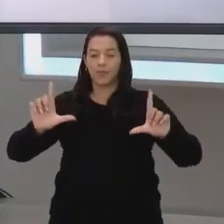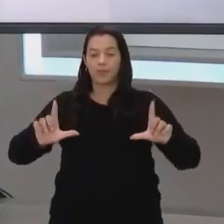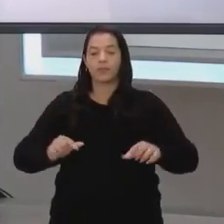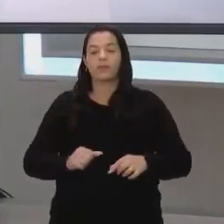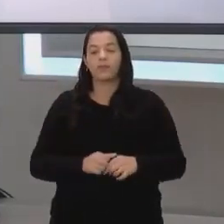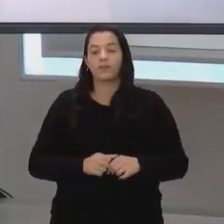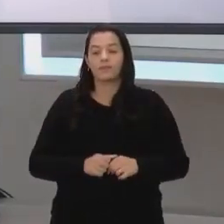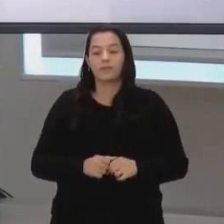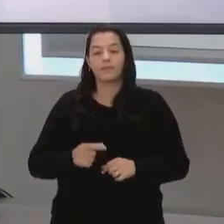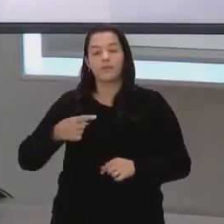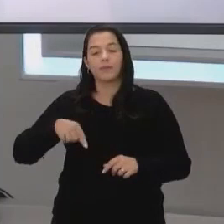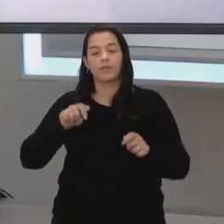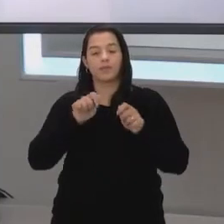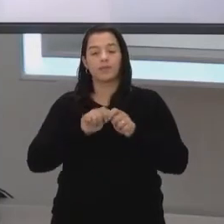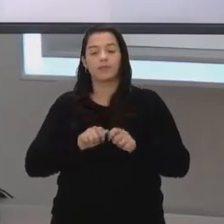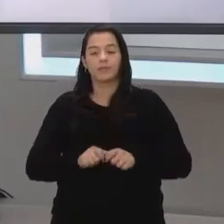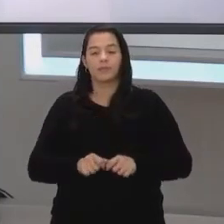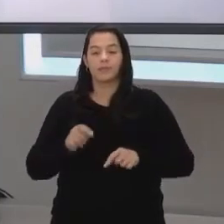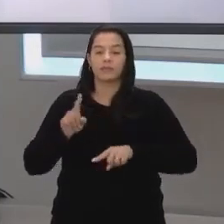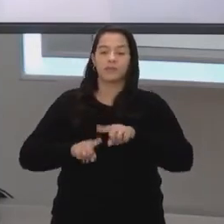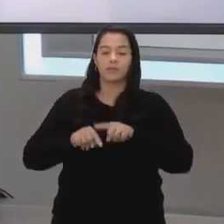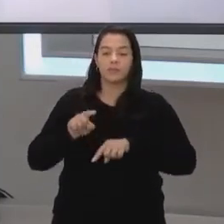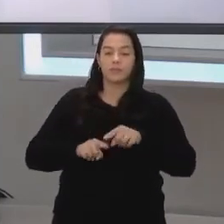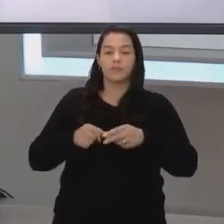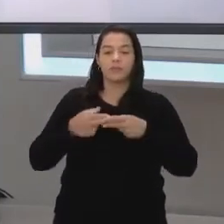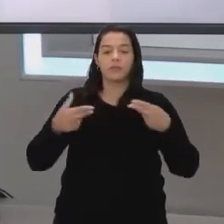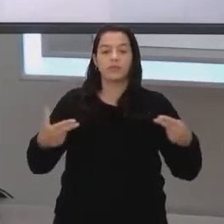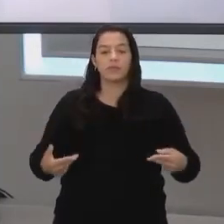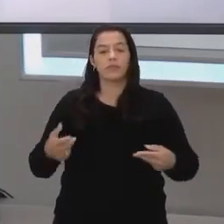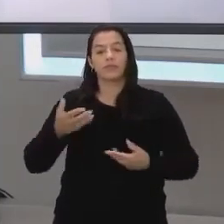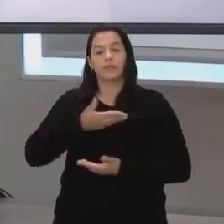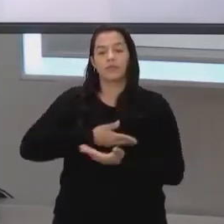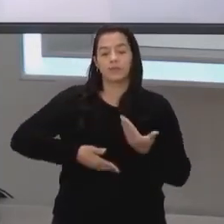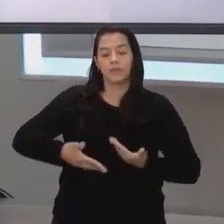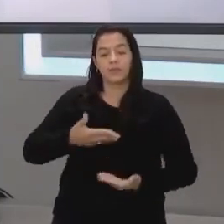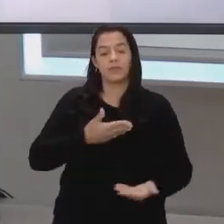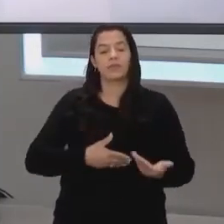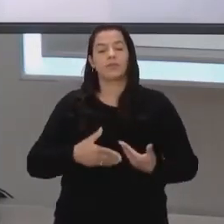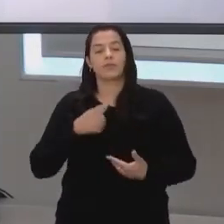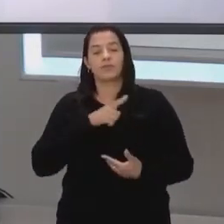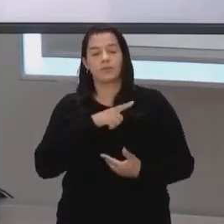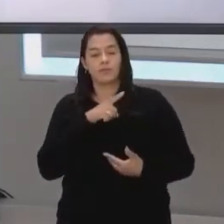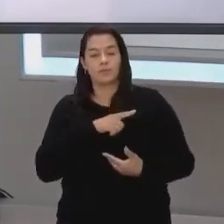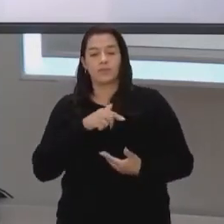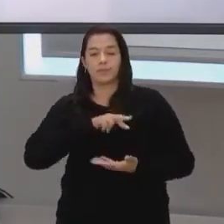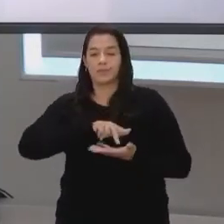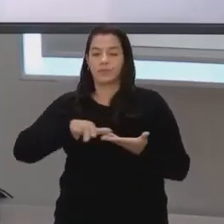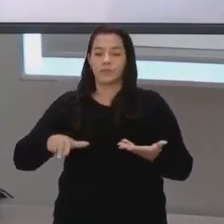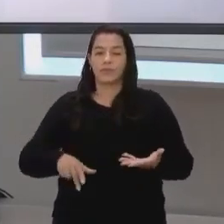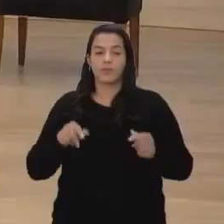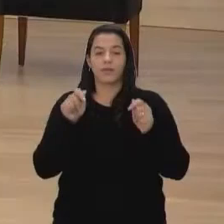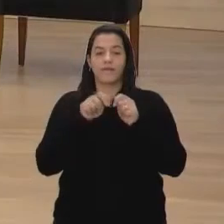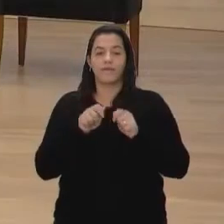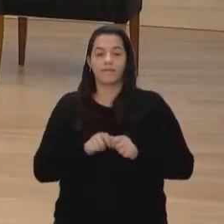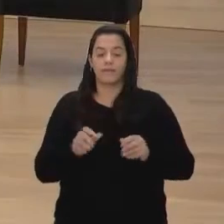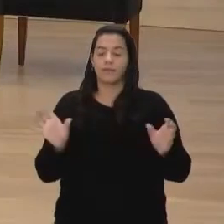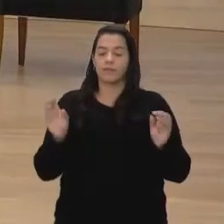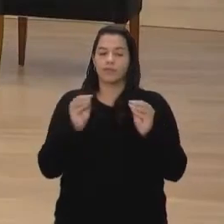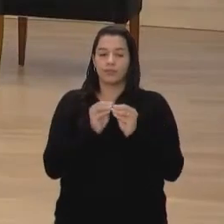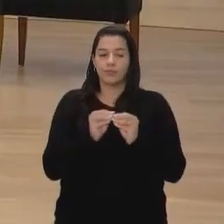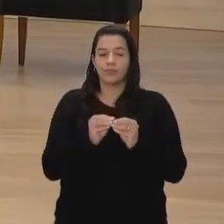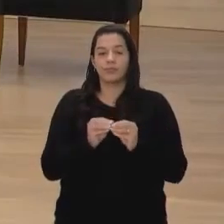Como que se dá a formação desses materiais? São justamente essas interações entre os átomos que formam parte desse